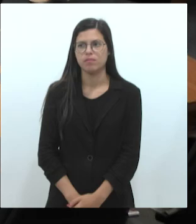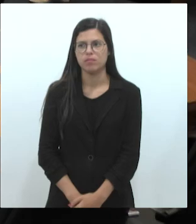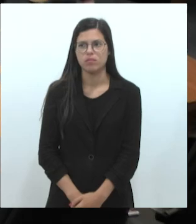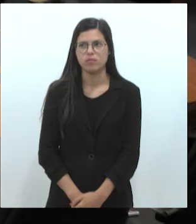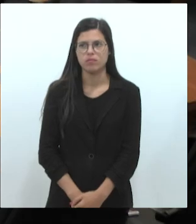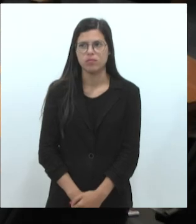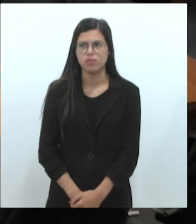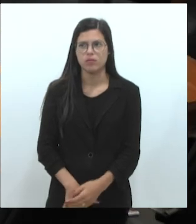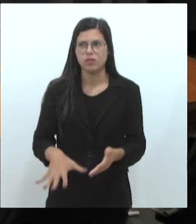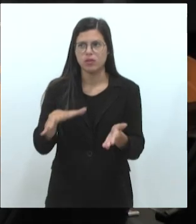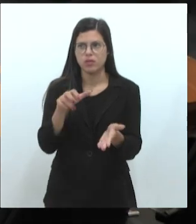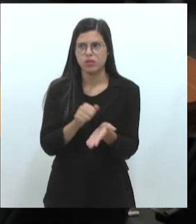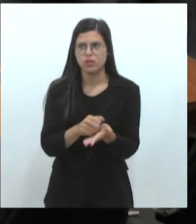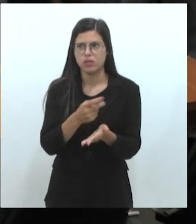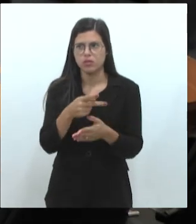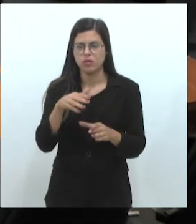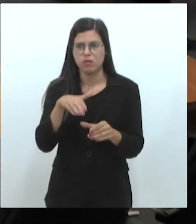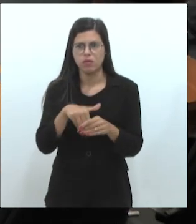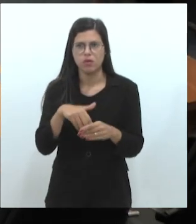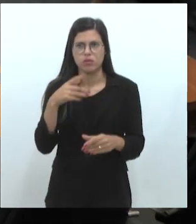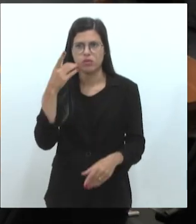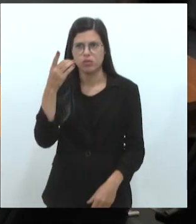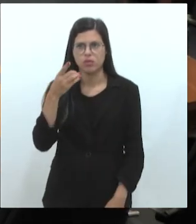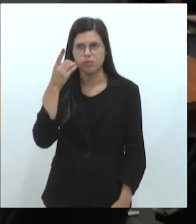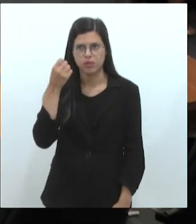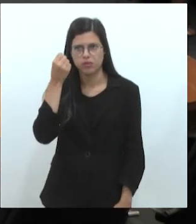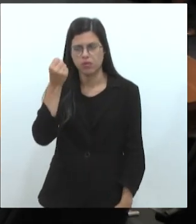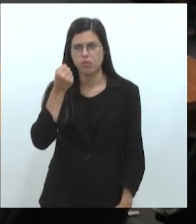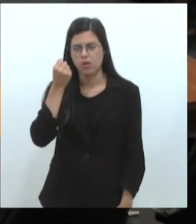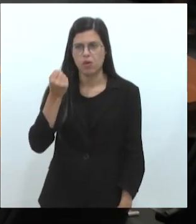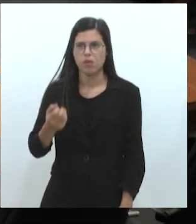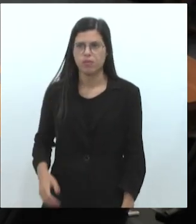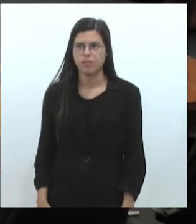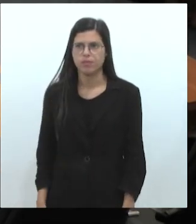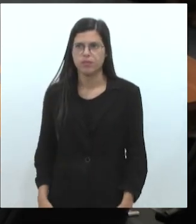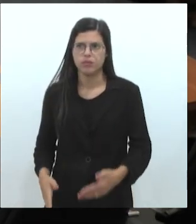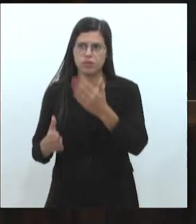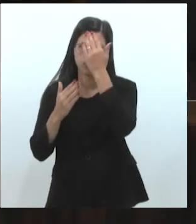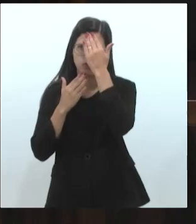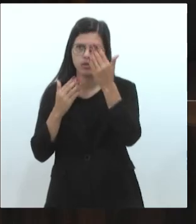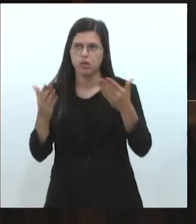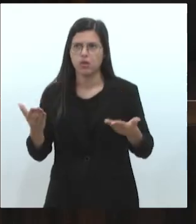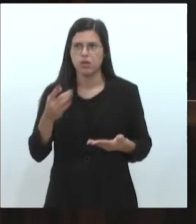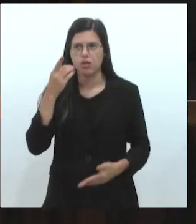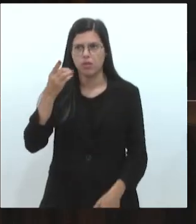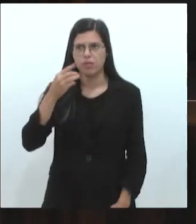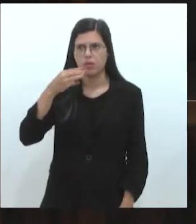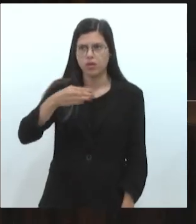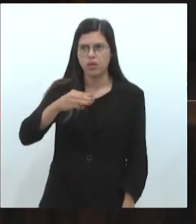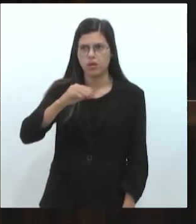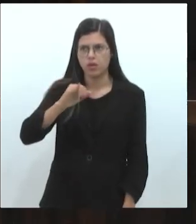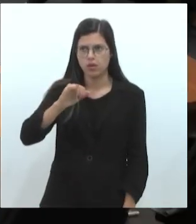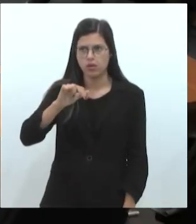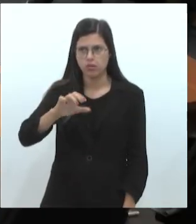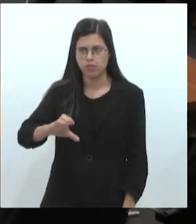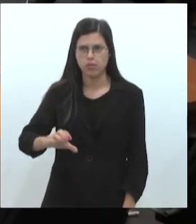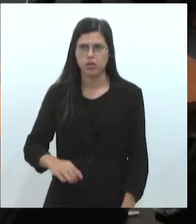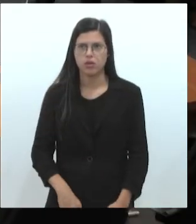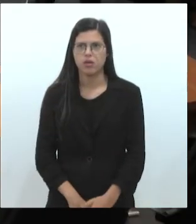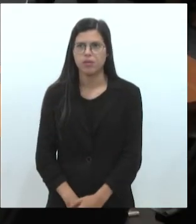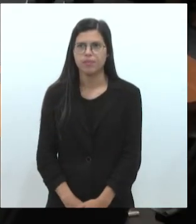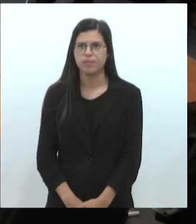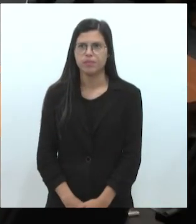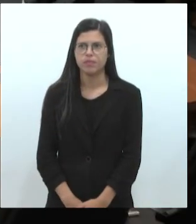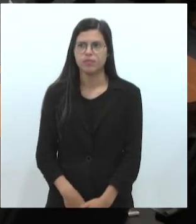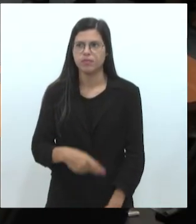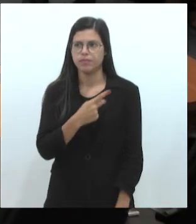Consignado o voto de Vossa Excelência, deputado Samuel Malafaia. Muito obrigado. Deputado Carlos Mink. Presidenta Tia Ju, para concluir, que